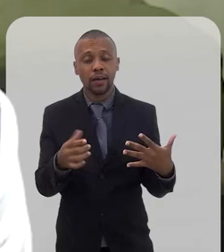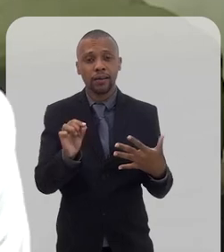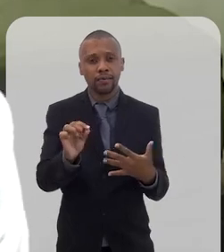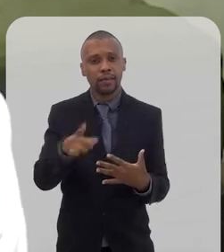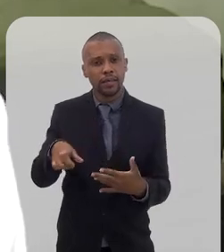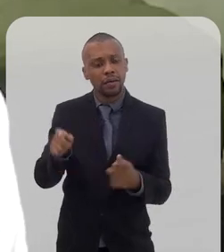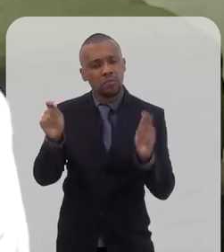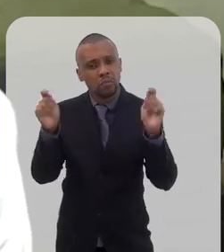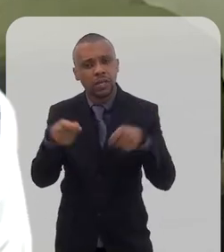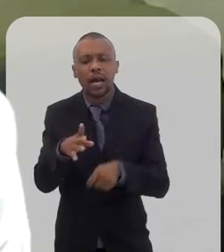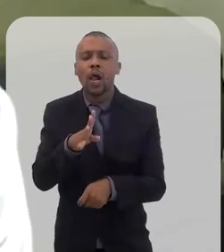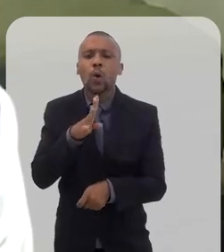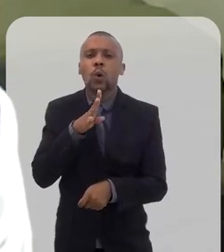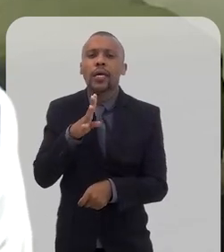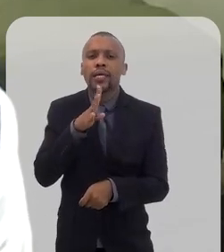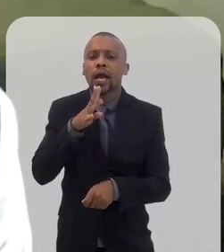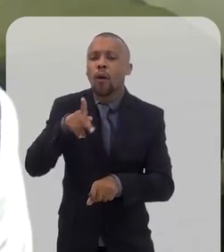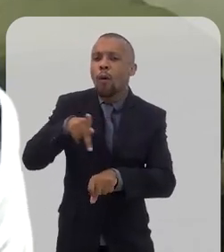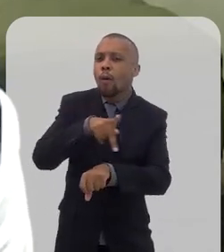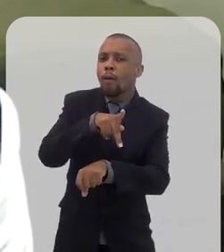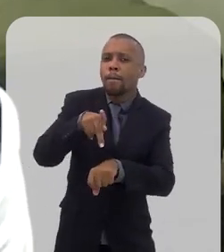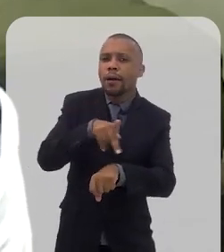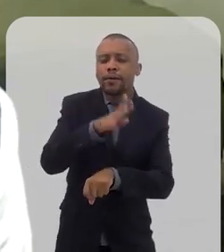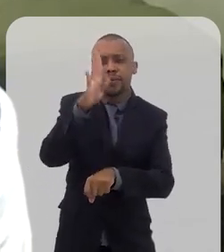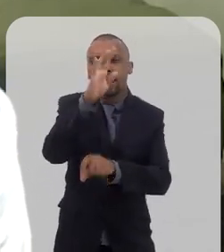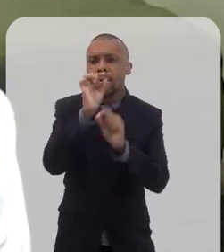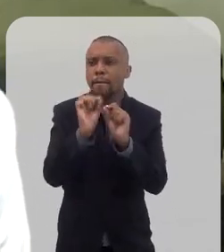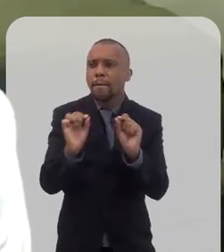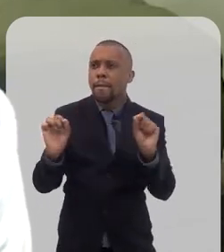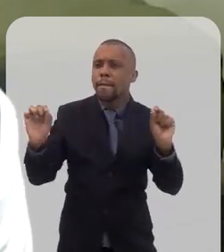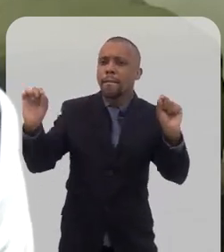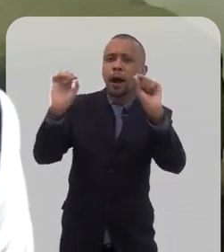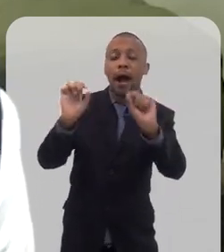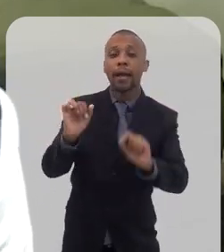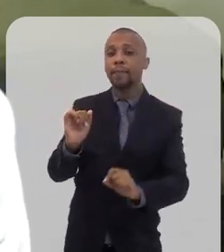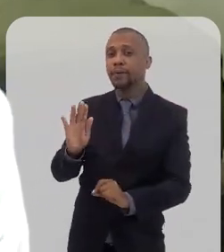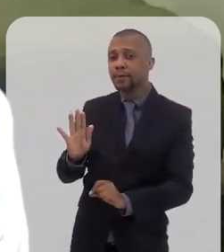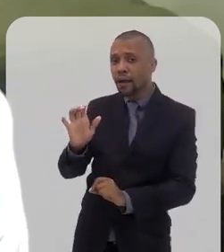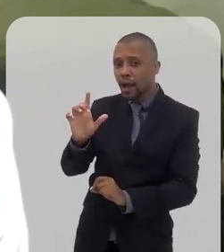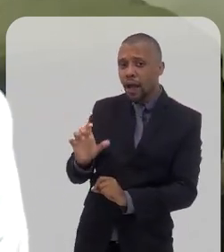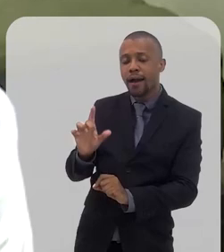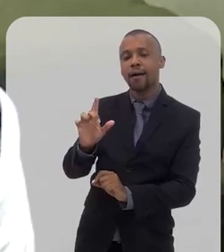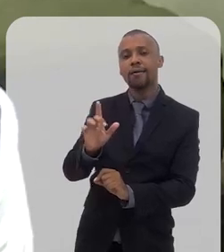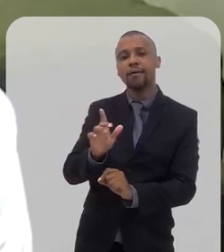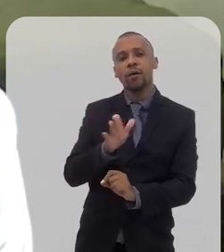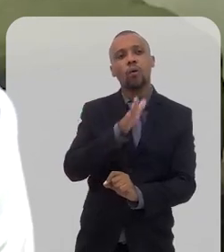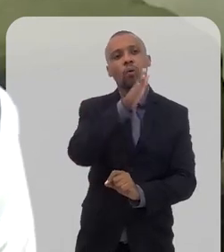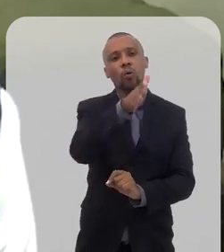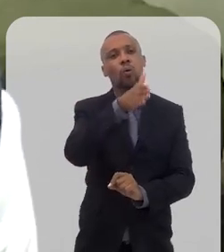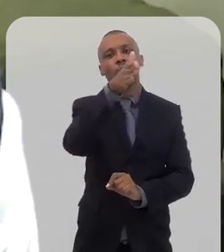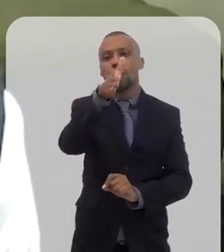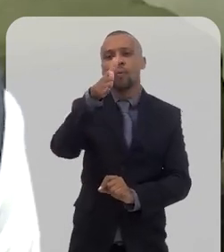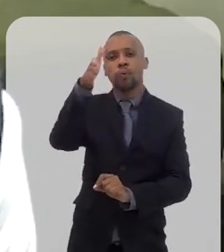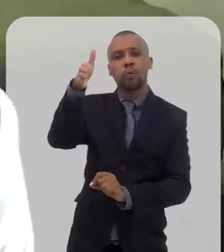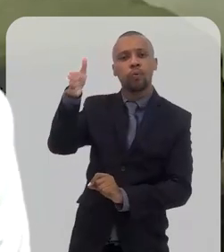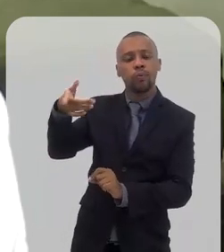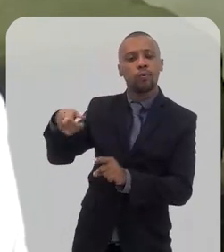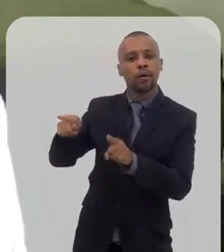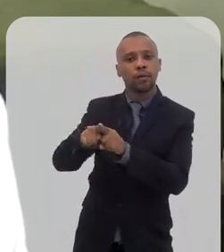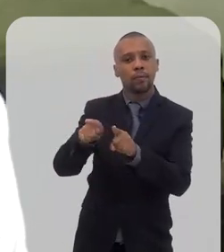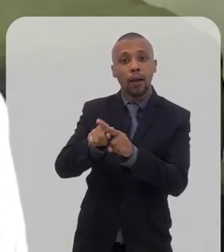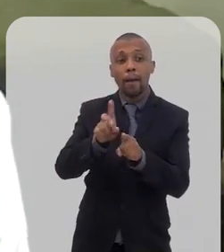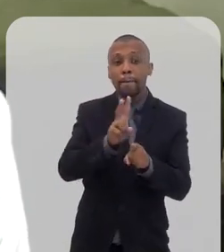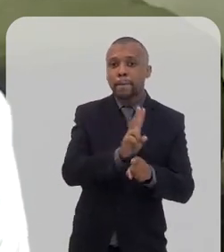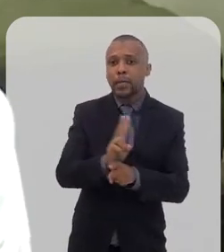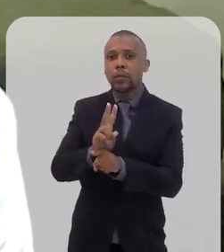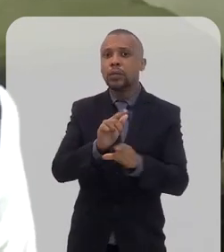o fato de você poder conhecer o seu país. O IBGE vai em lugares que muitos outros, inclusive prestadores